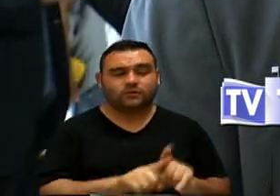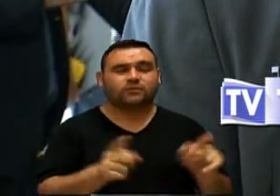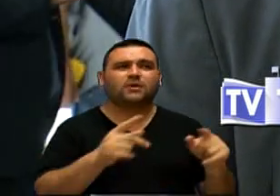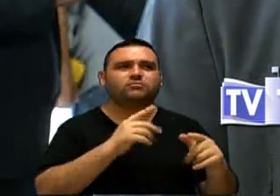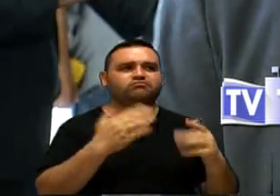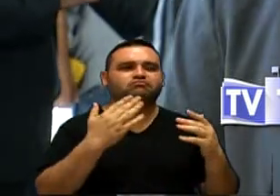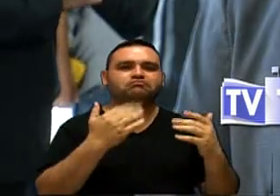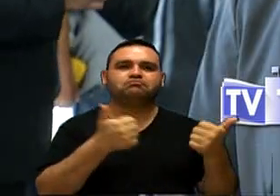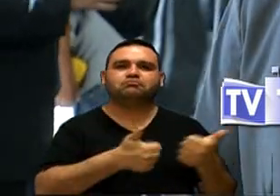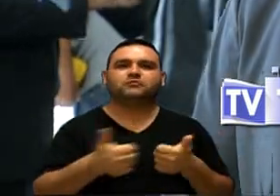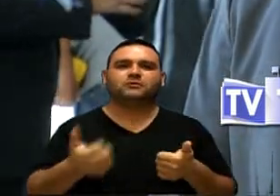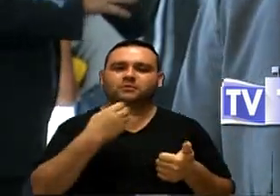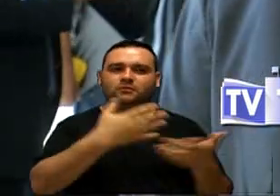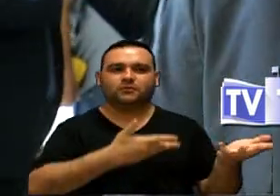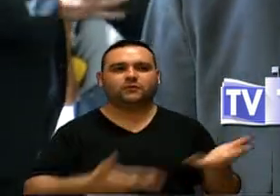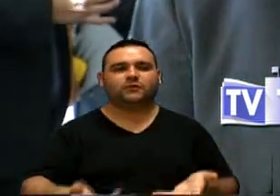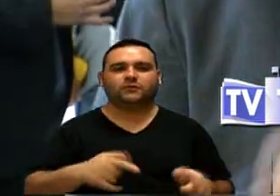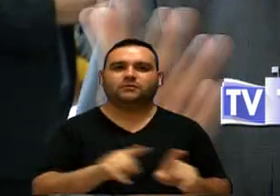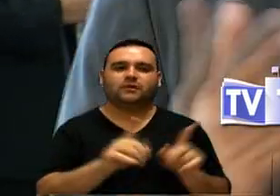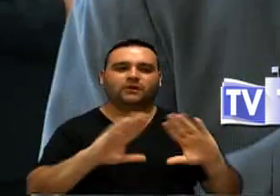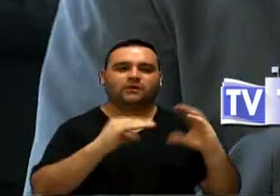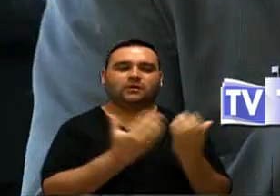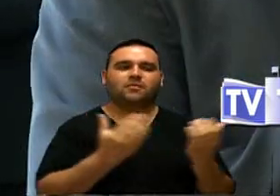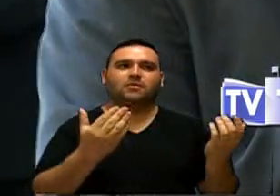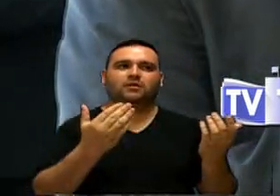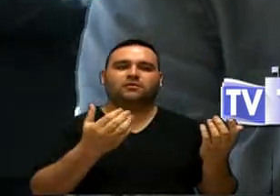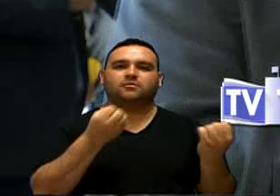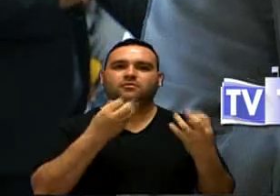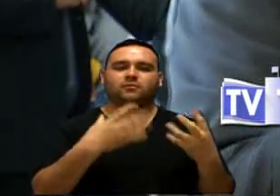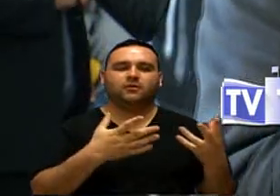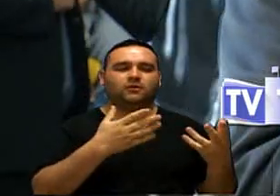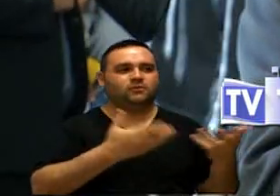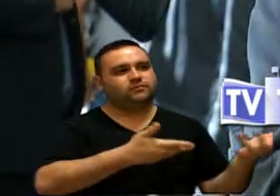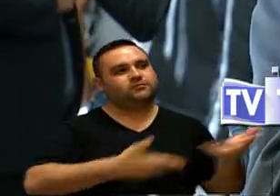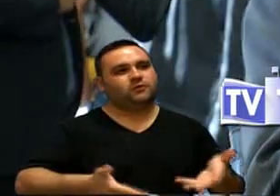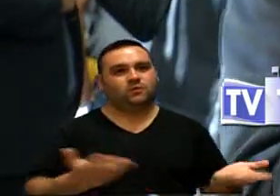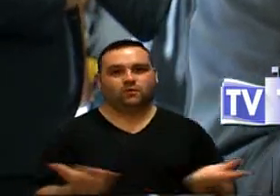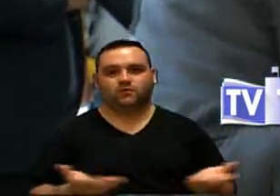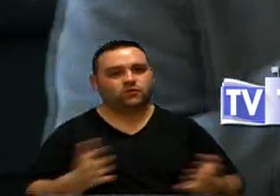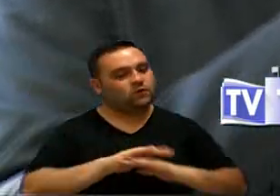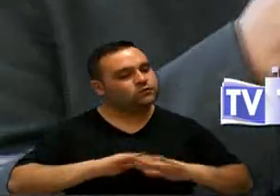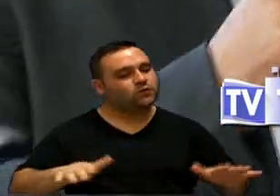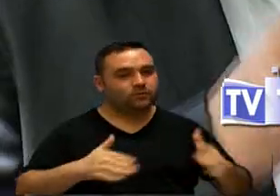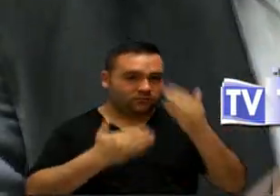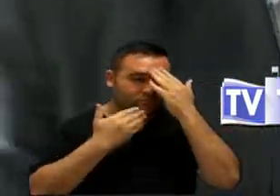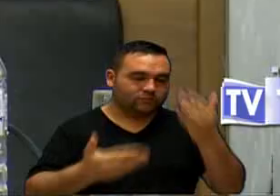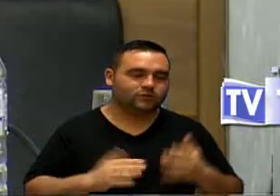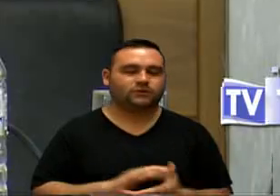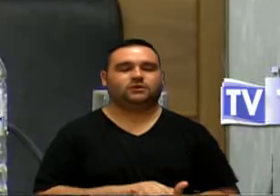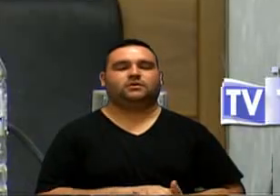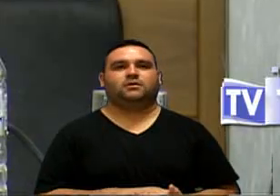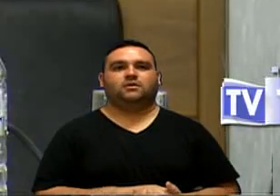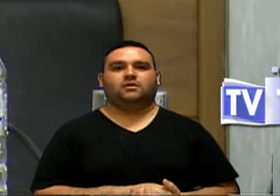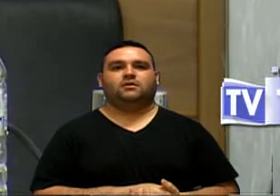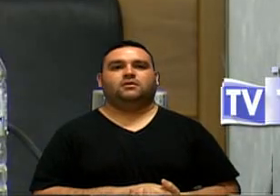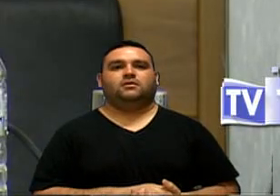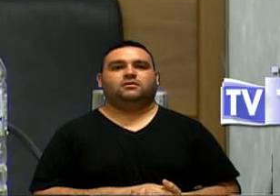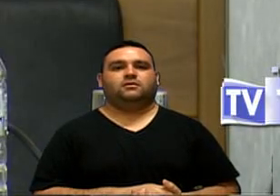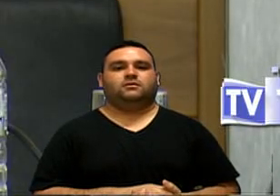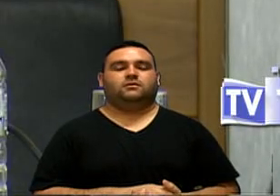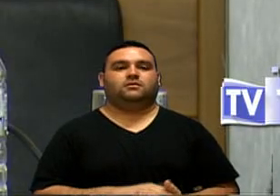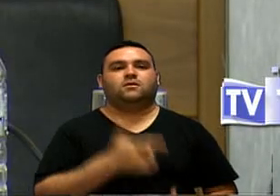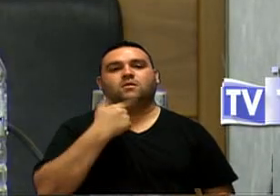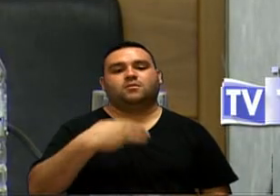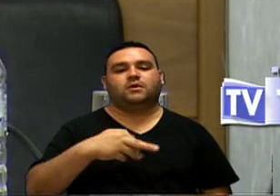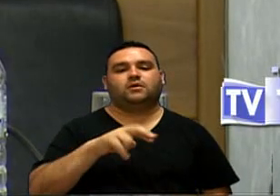muito nos honra. Seja muito bem-vindo a esta casa, é um prazer recebê-lo aqui no dia de hoje. Era isso, senhor presidente, que eu cumpri informar. Obrigado, vereador Renan.